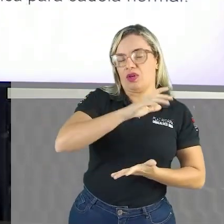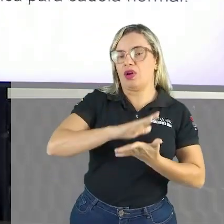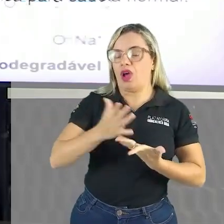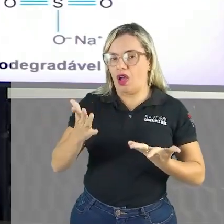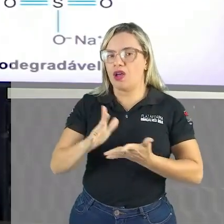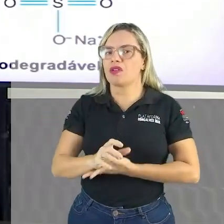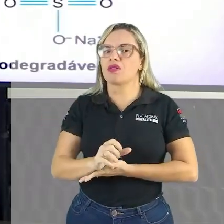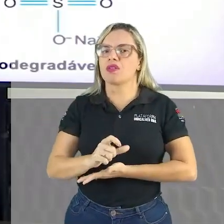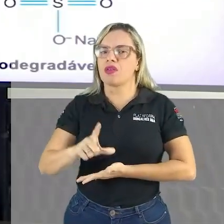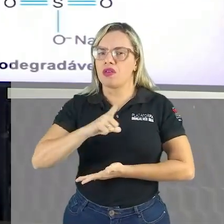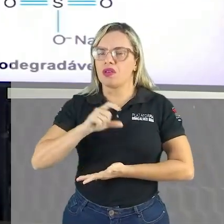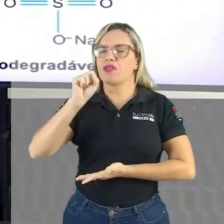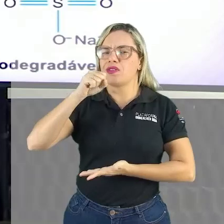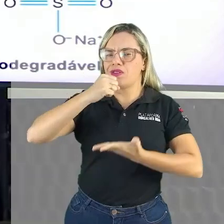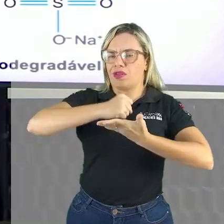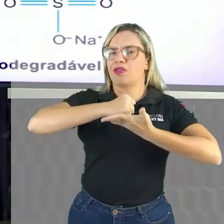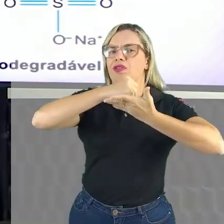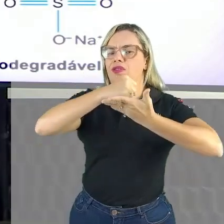te ajudar.